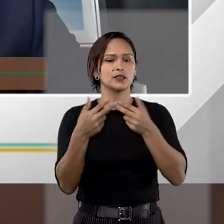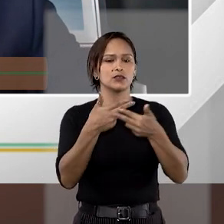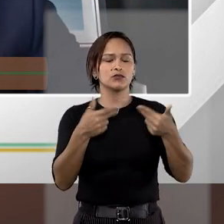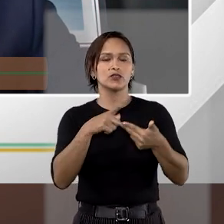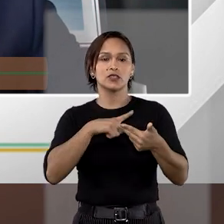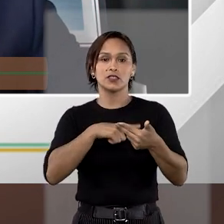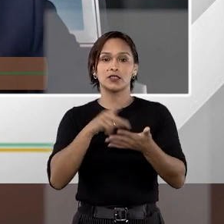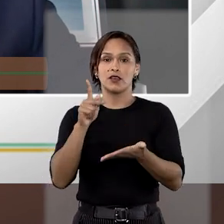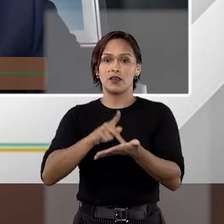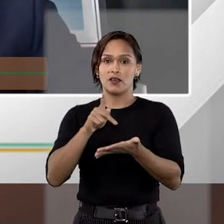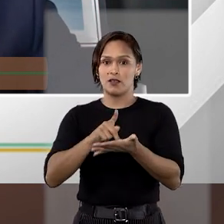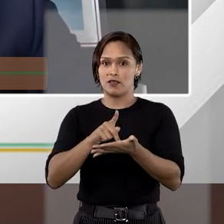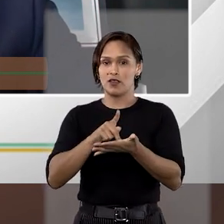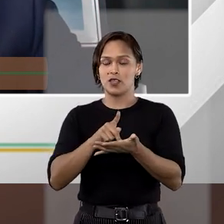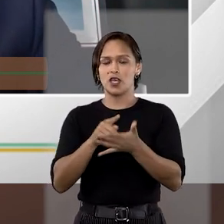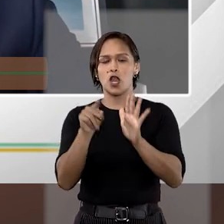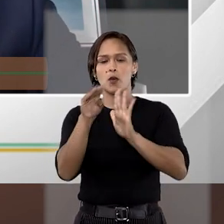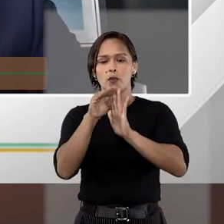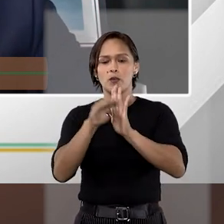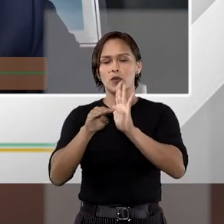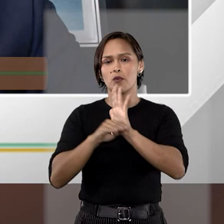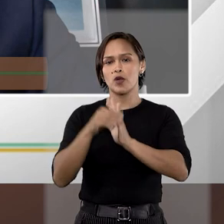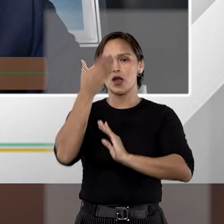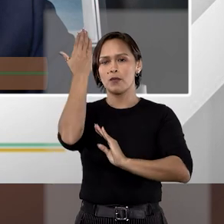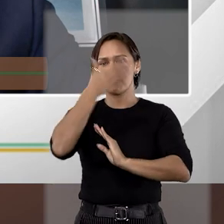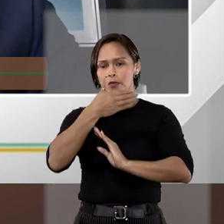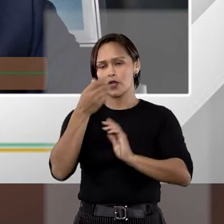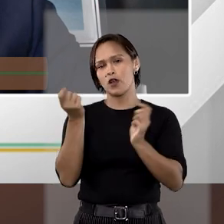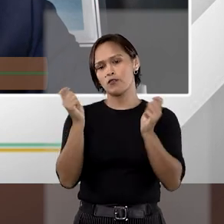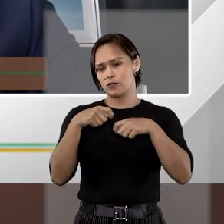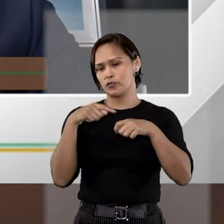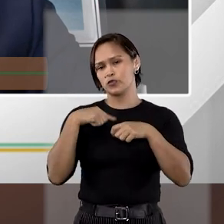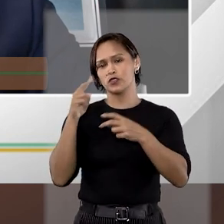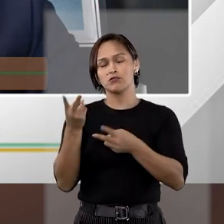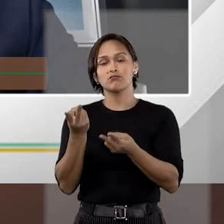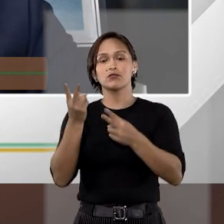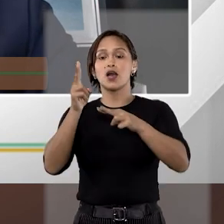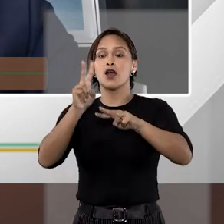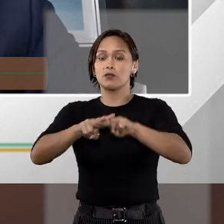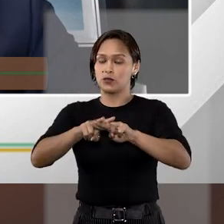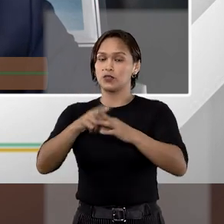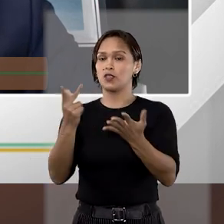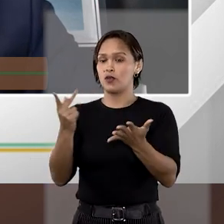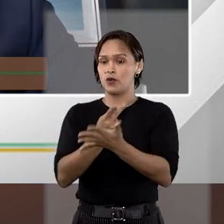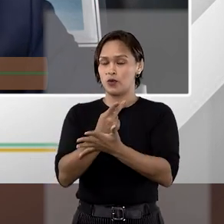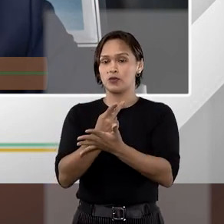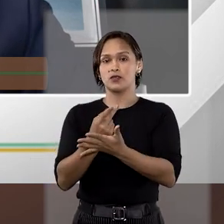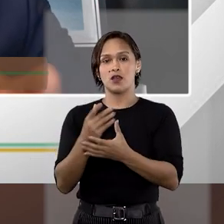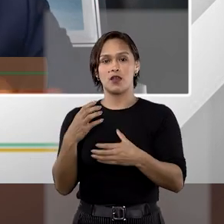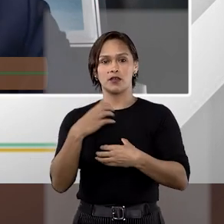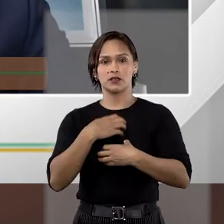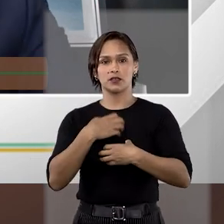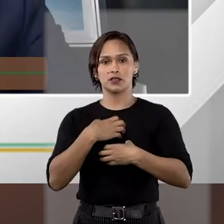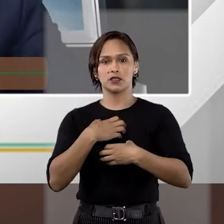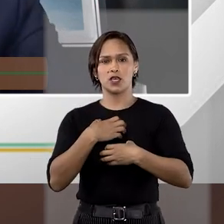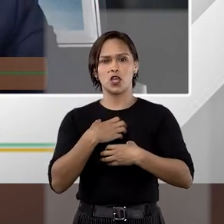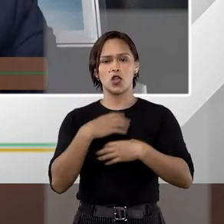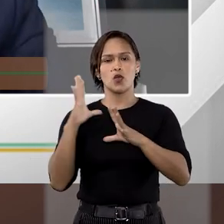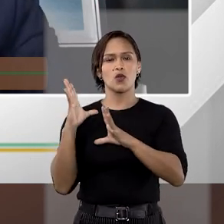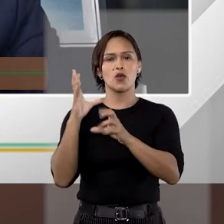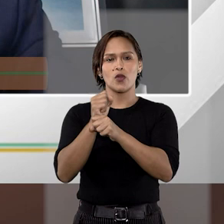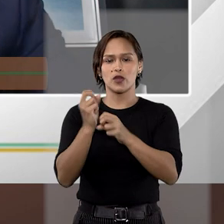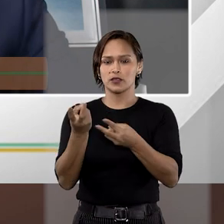se existem realmente os elementos necessários para decretar a prisão desse jeito